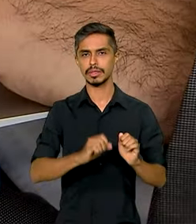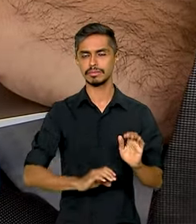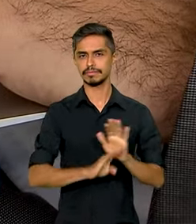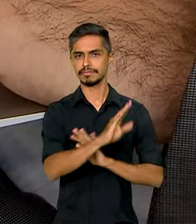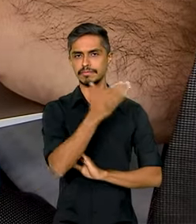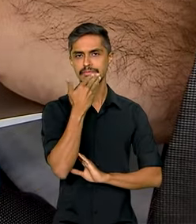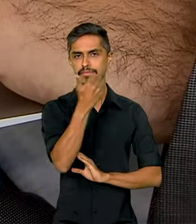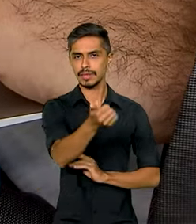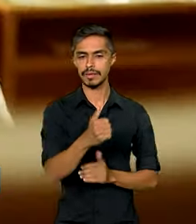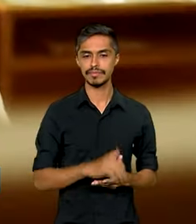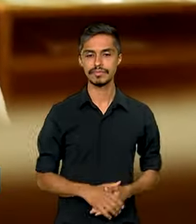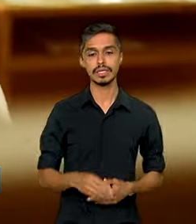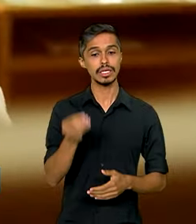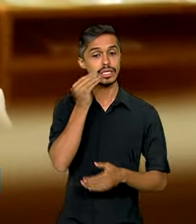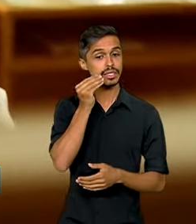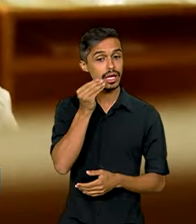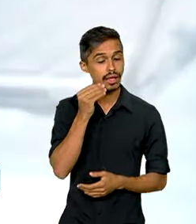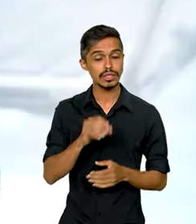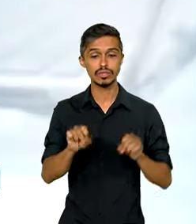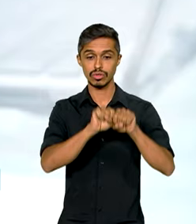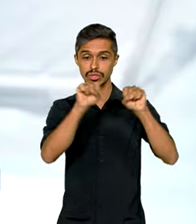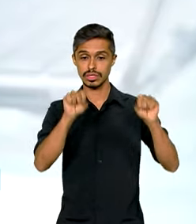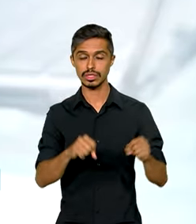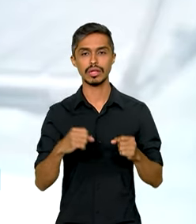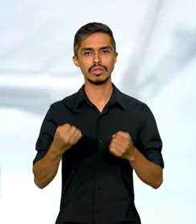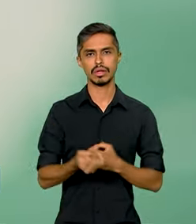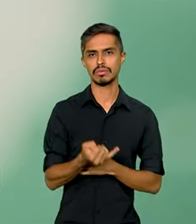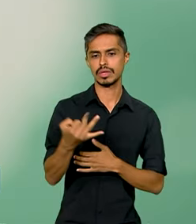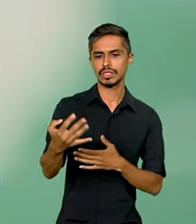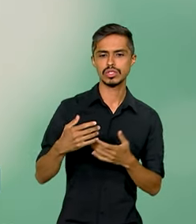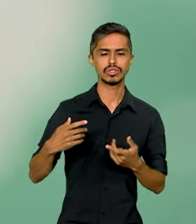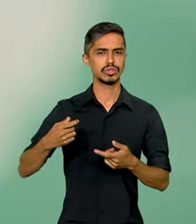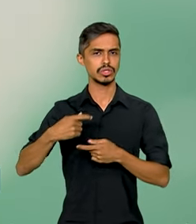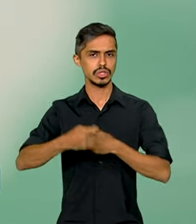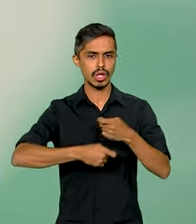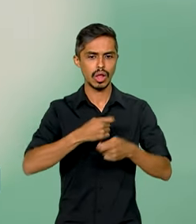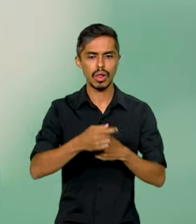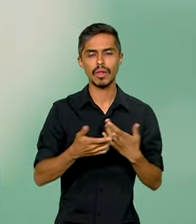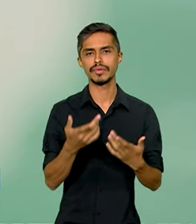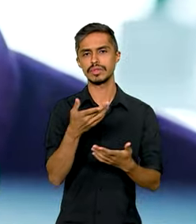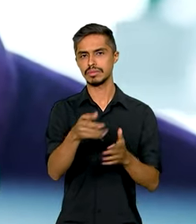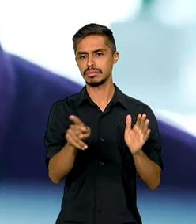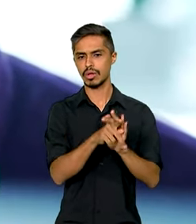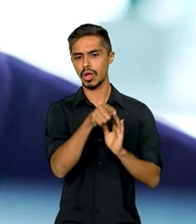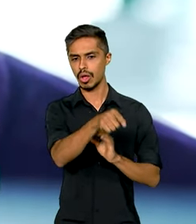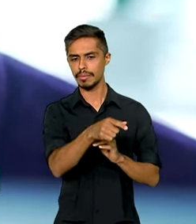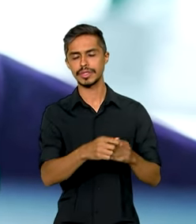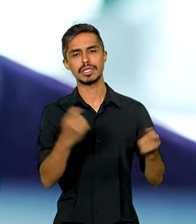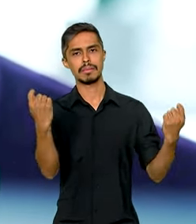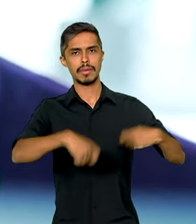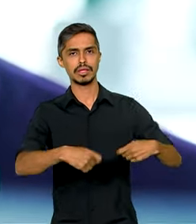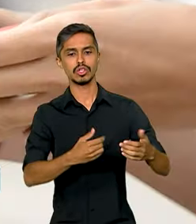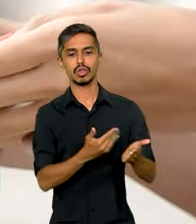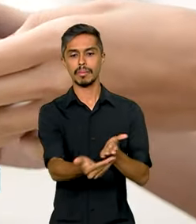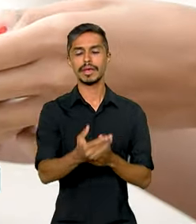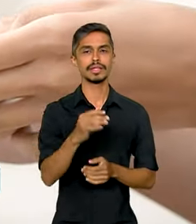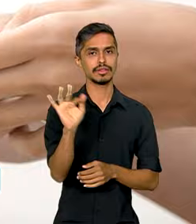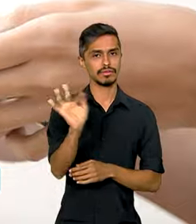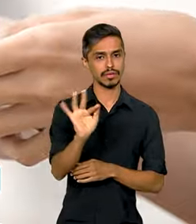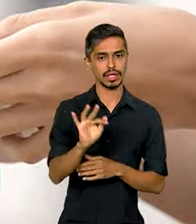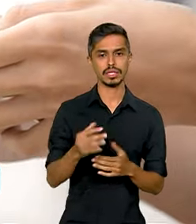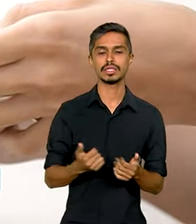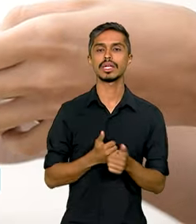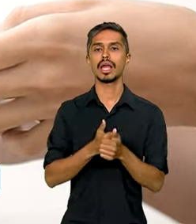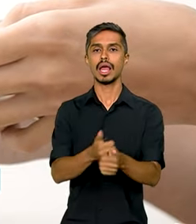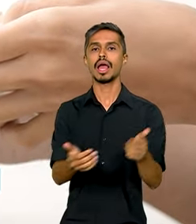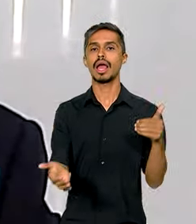previsão é que os testes no sistema de operacionalização do mercado de apostas online inicia em fevereiro seguindo